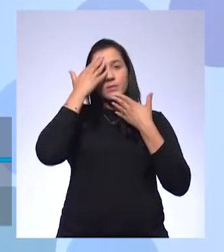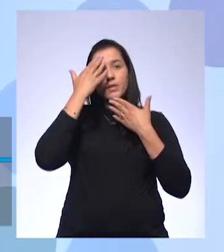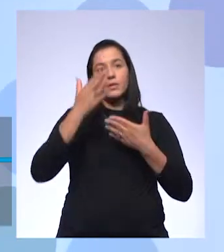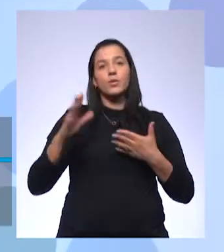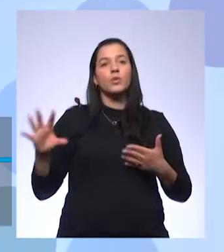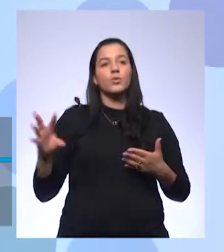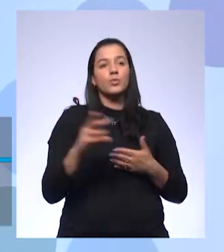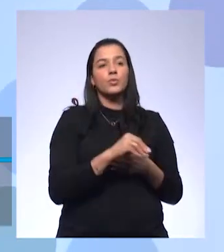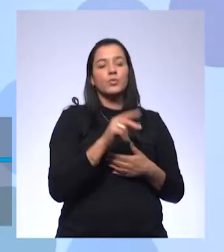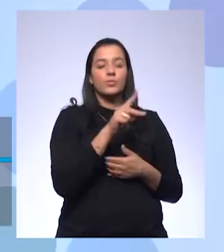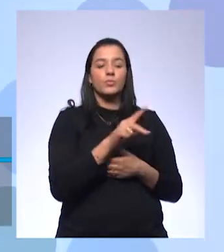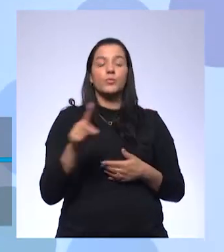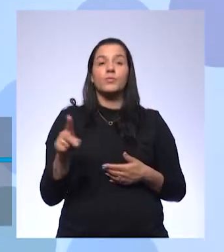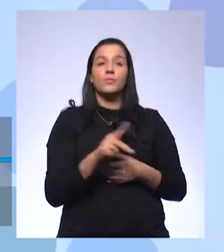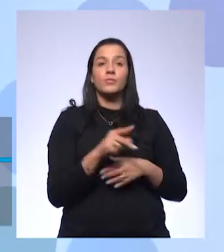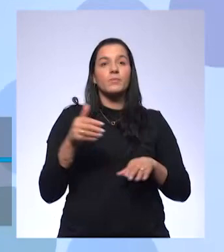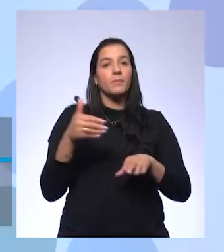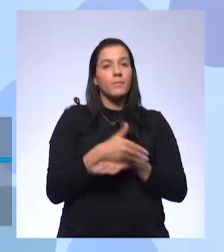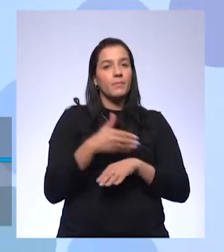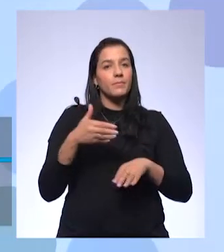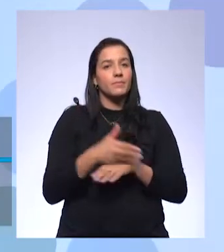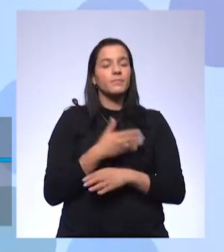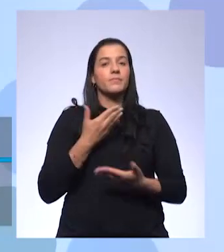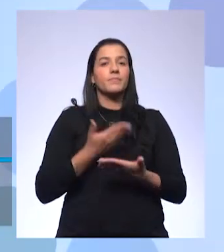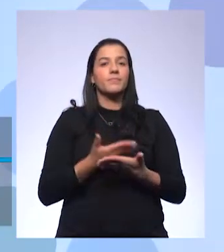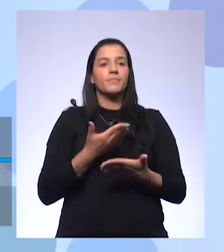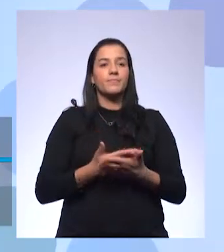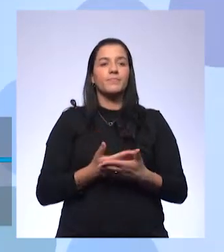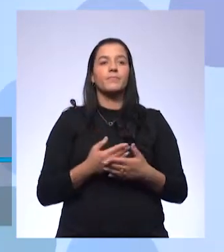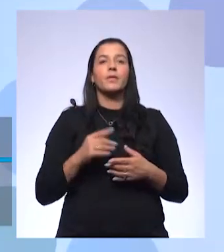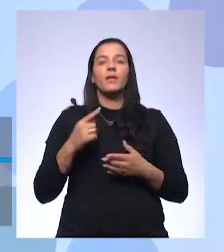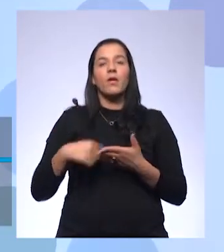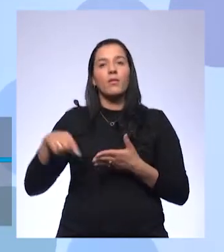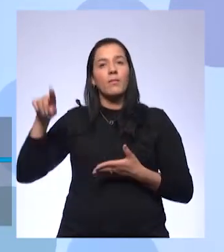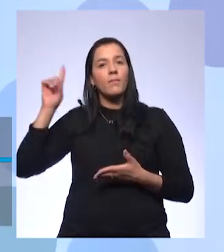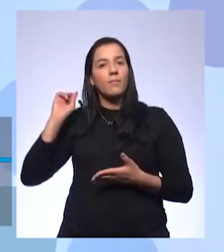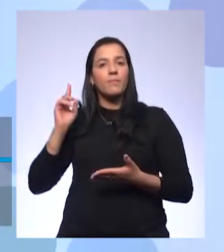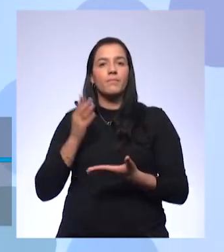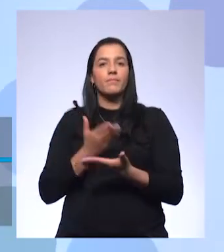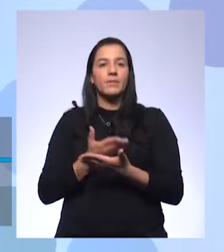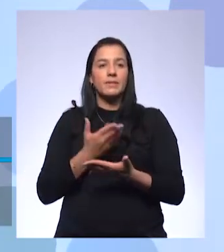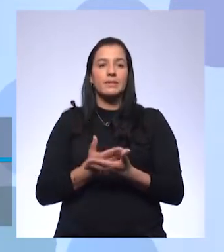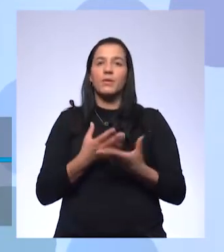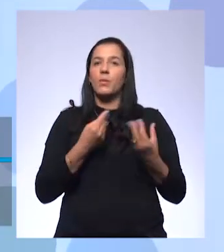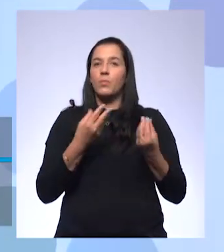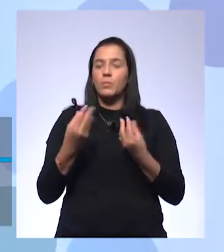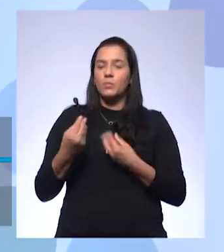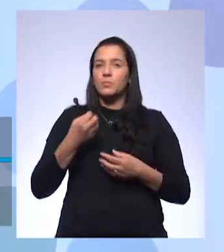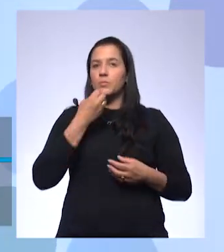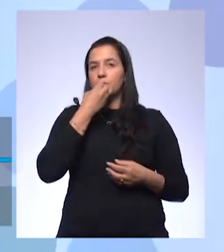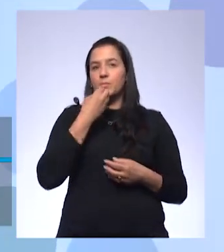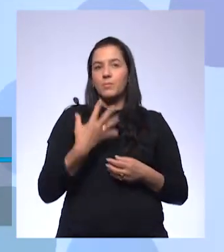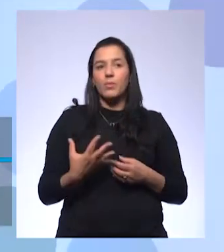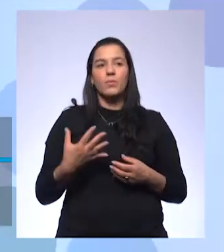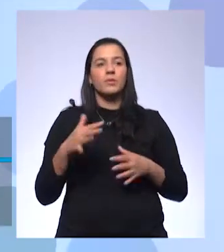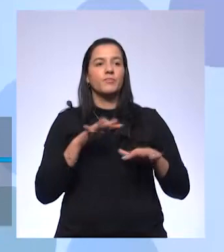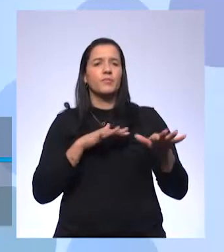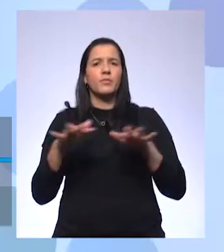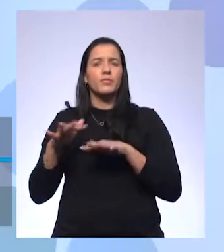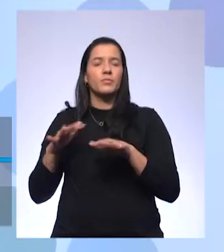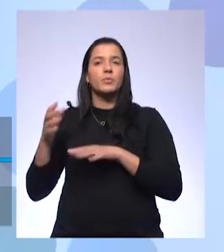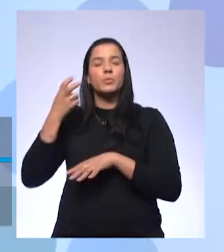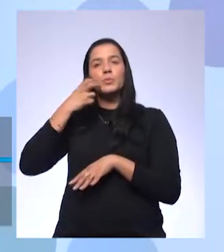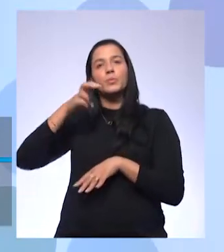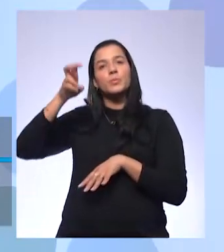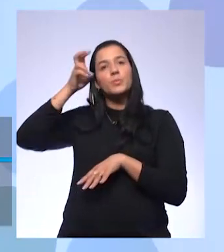aos professores que participam das nossas aulas. Na aula passada, que foi uma aula muito bacana, a gente falou dos movimentos